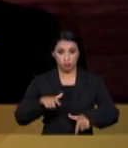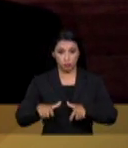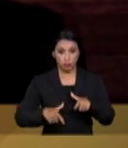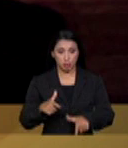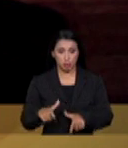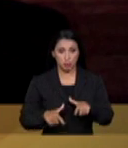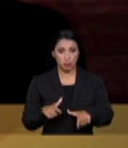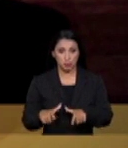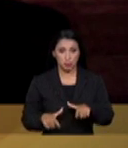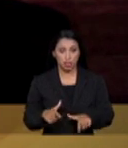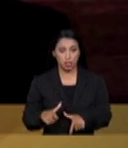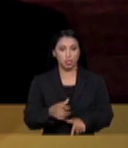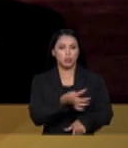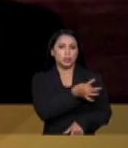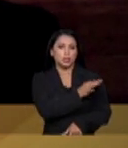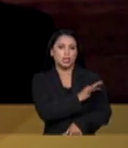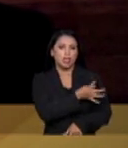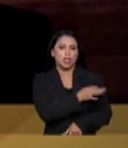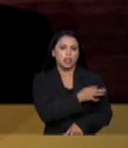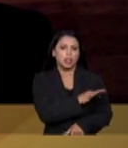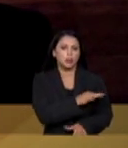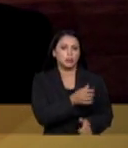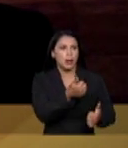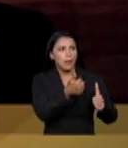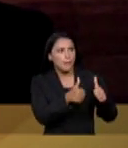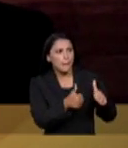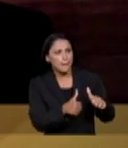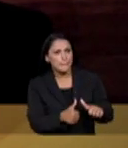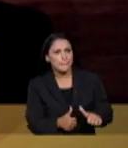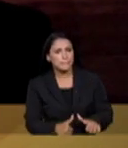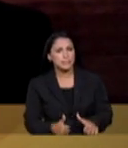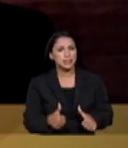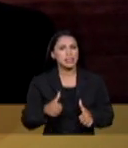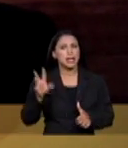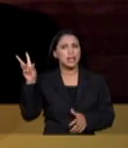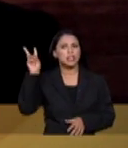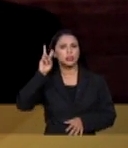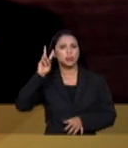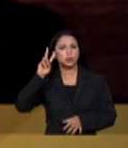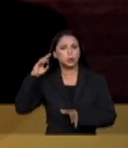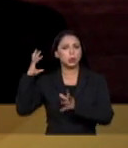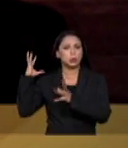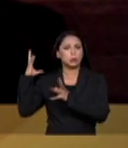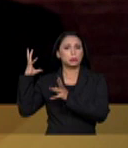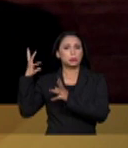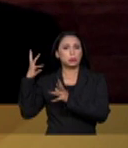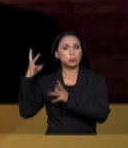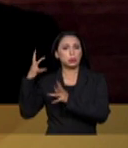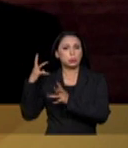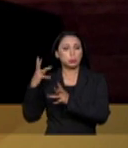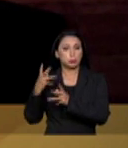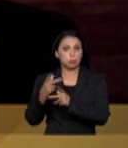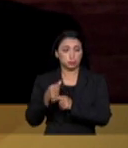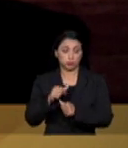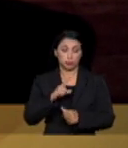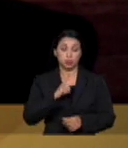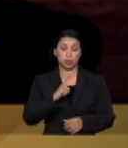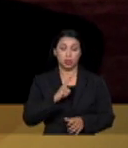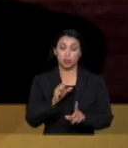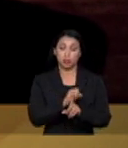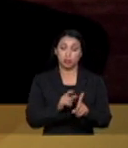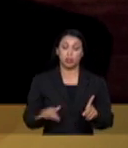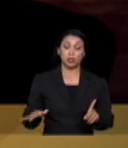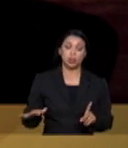técnico a levantar as características histórias históricas FMU gráfica